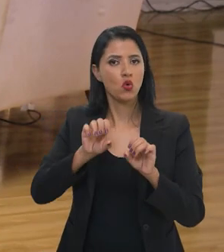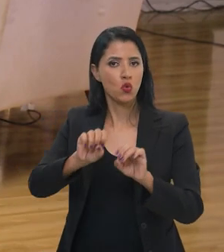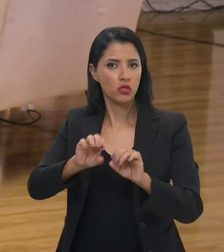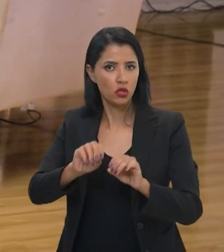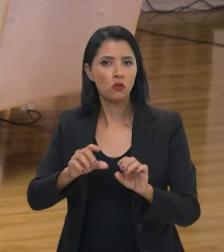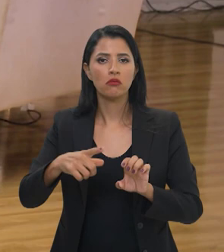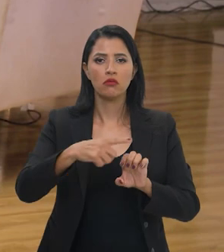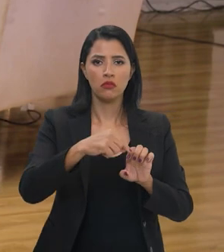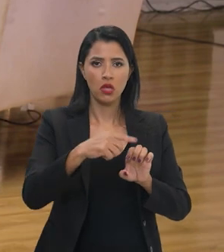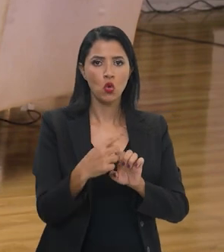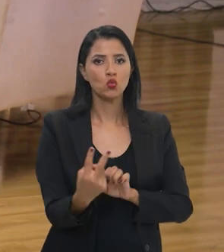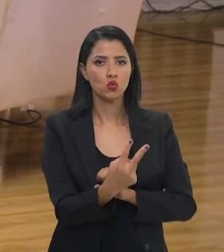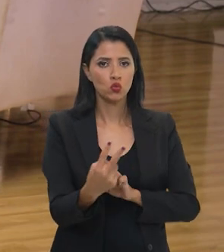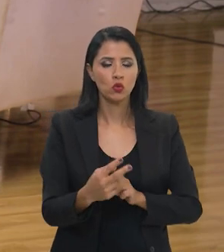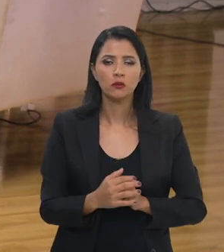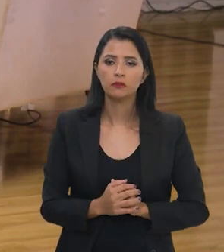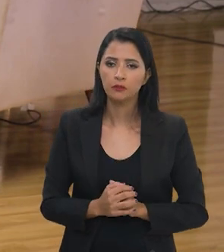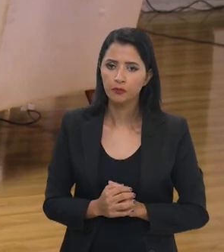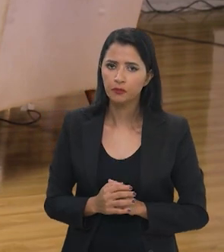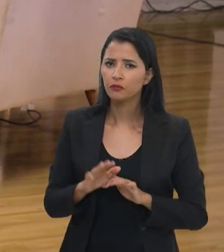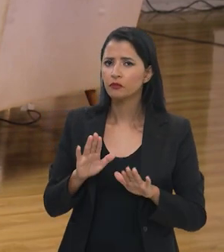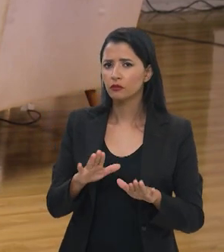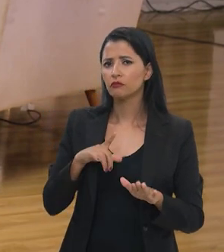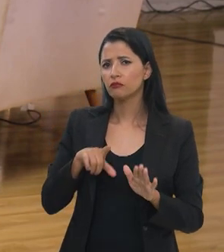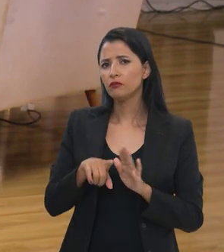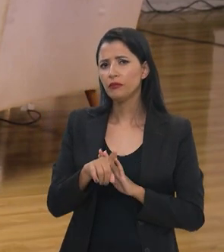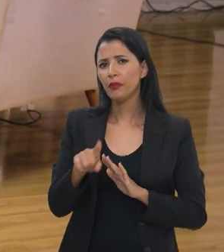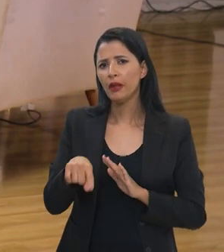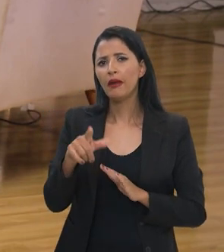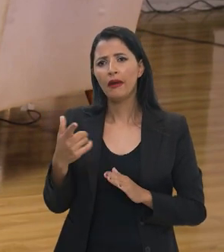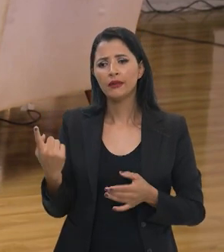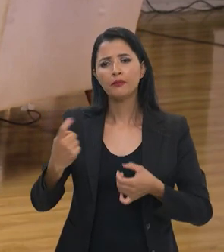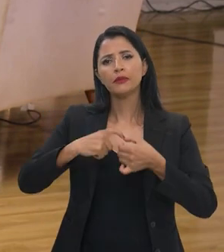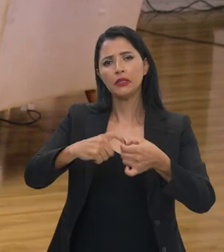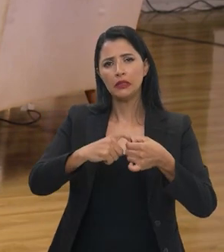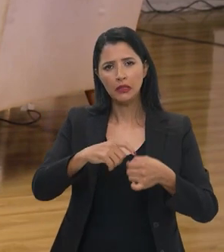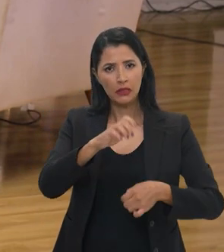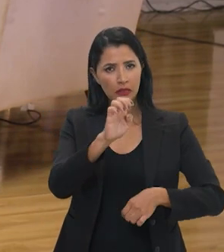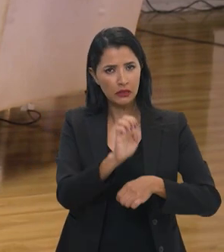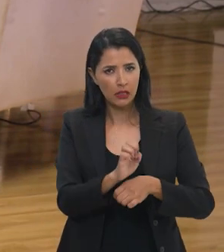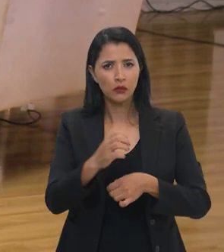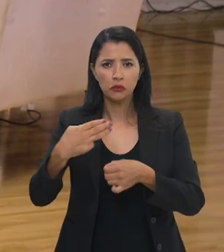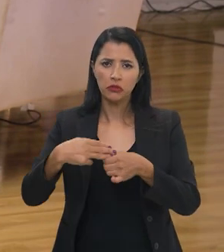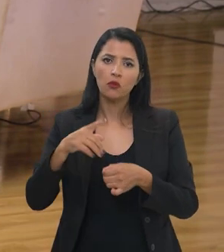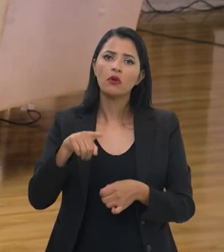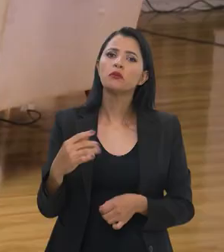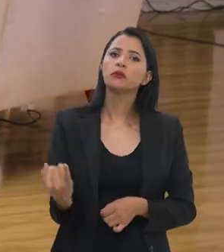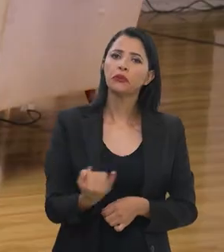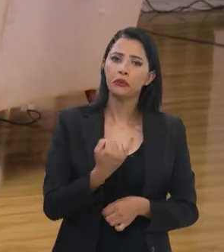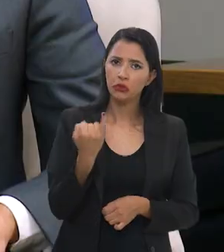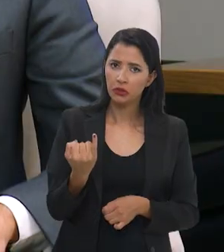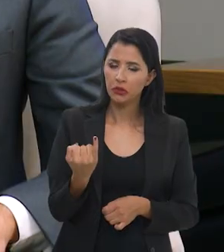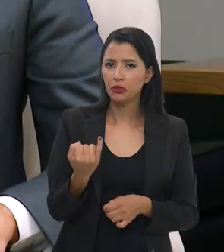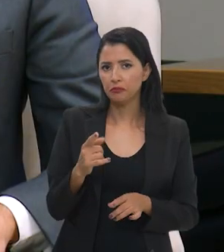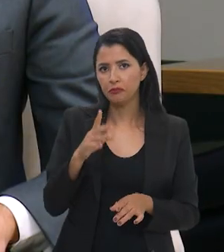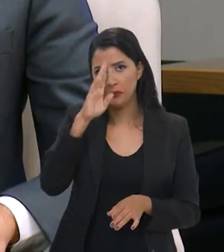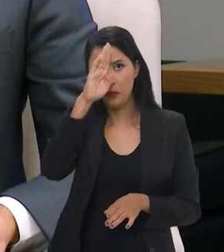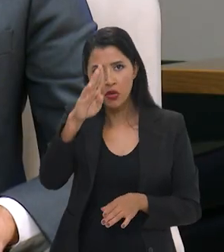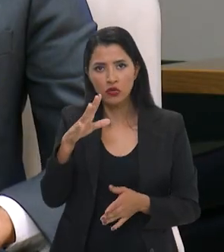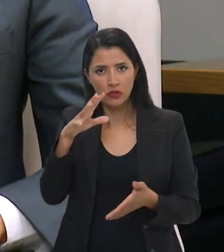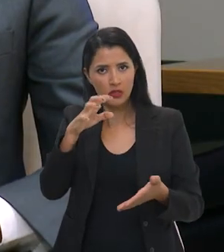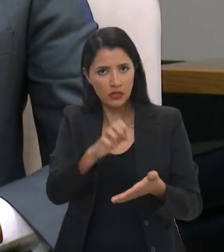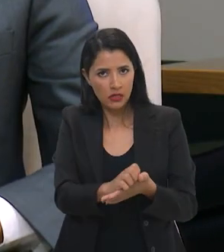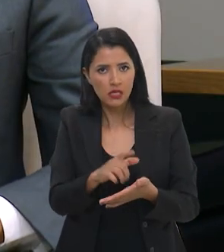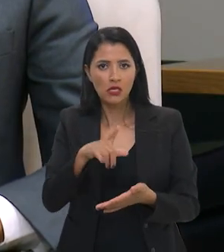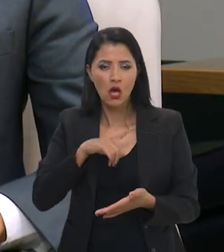qualificação para o empreendedorismo agora a parceria com estados e municípios é fundamental vive na